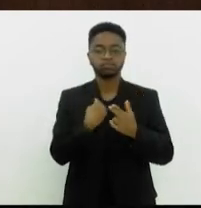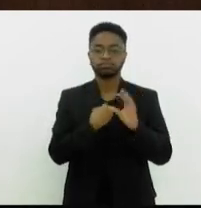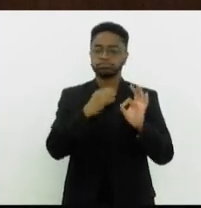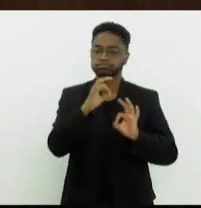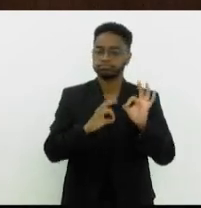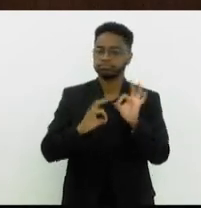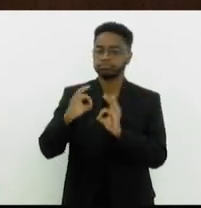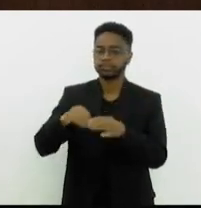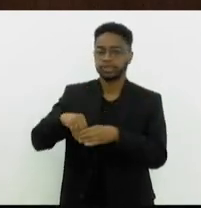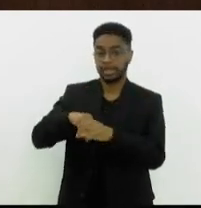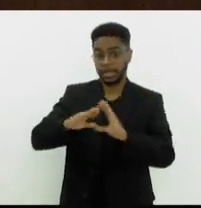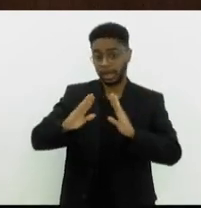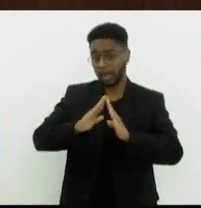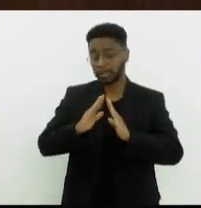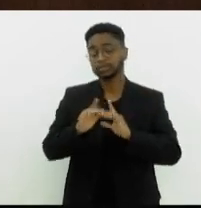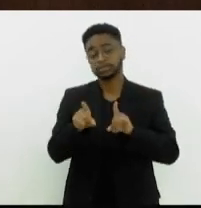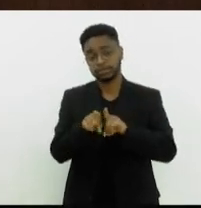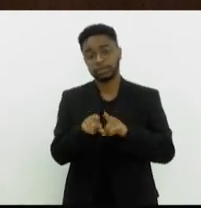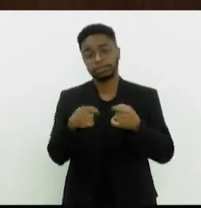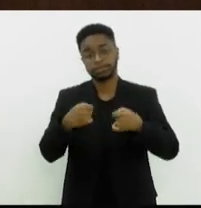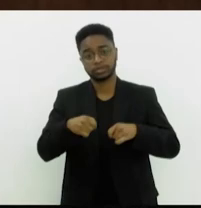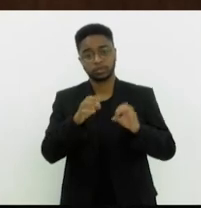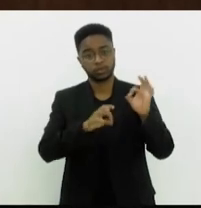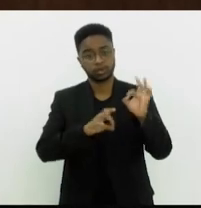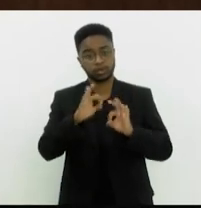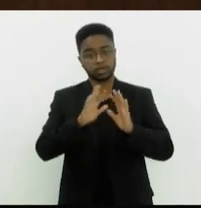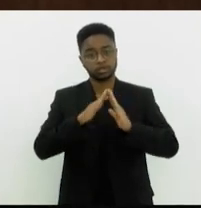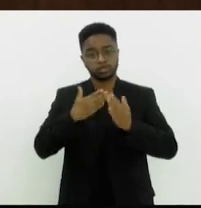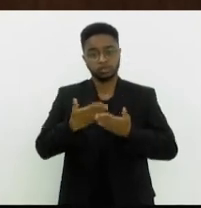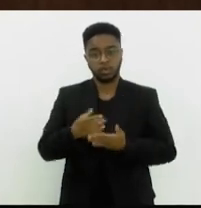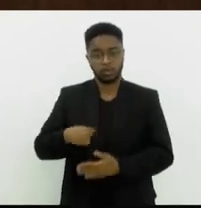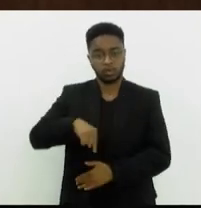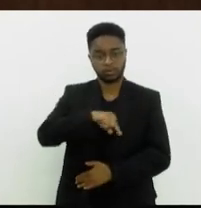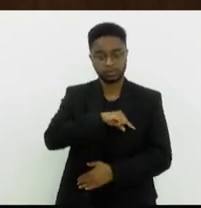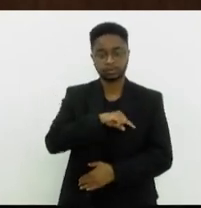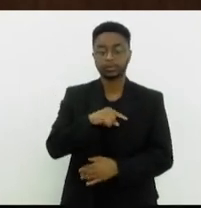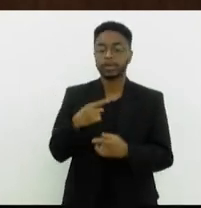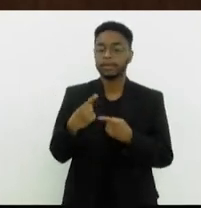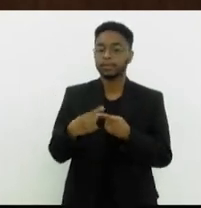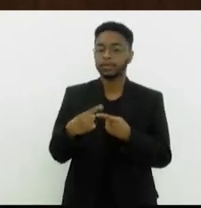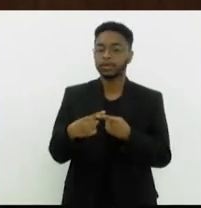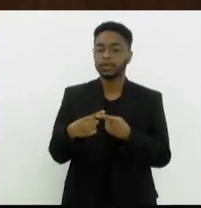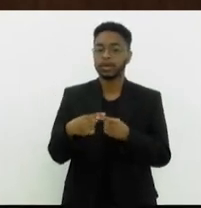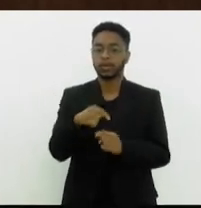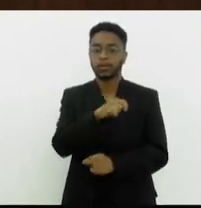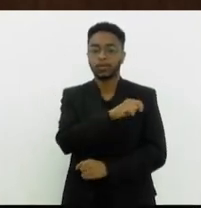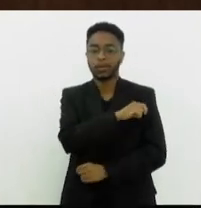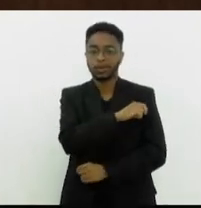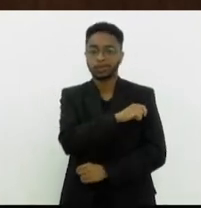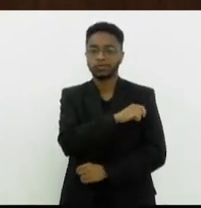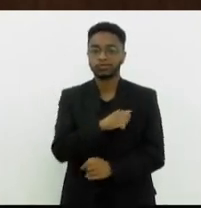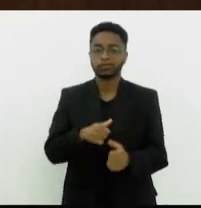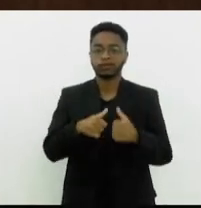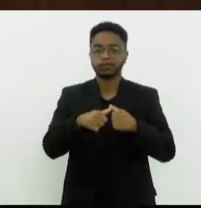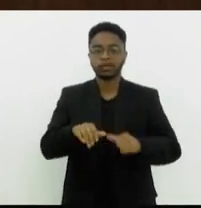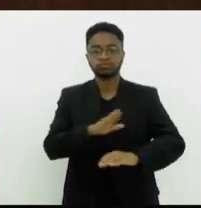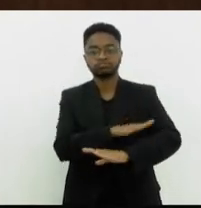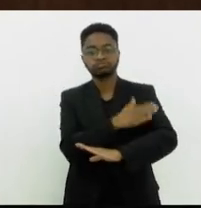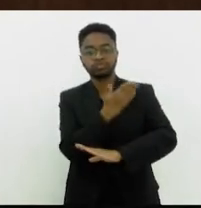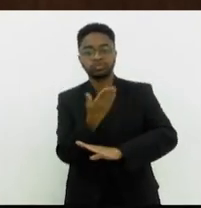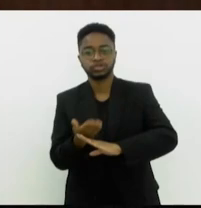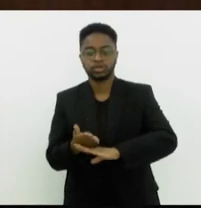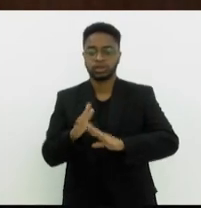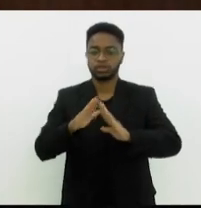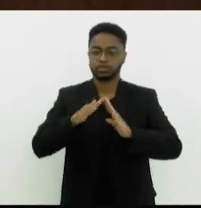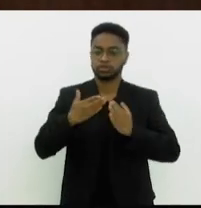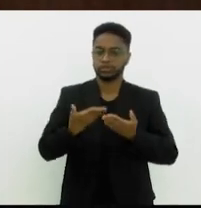ambiente de casa, organizar a nossa escola, minha escola, porque os alunos passam mais tempo, acabam passando mais tempo na